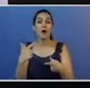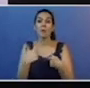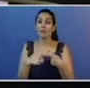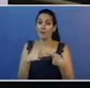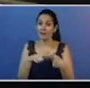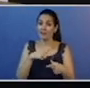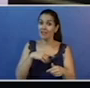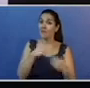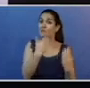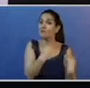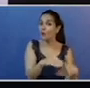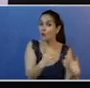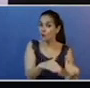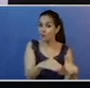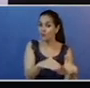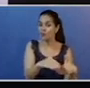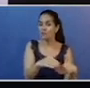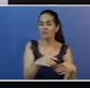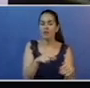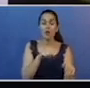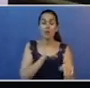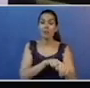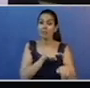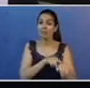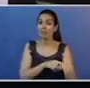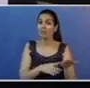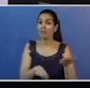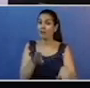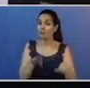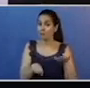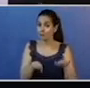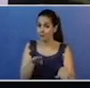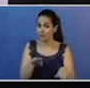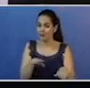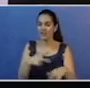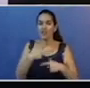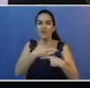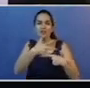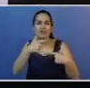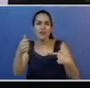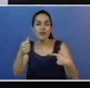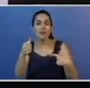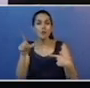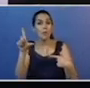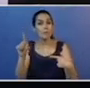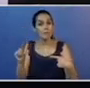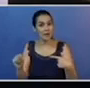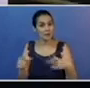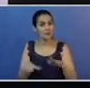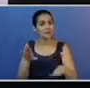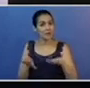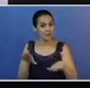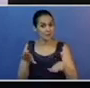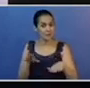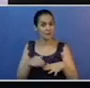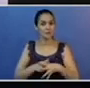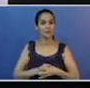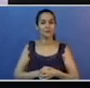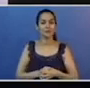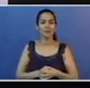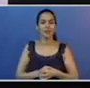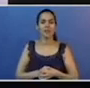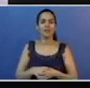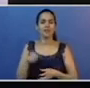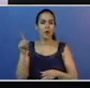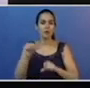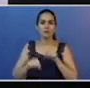algumas provas onde são medidos tempo, e o vencedor é aquele que tem o menor tempo feito durante aquele percurso de prova. Então por isso